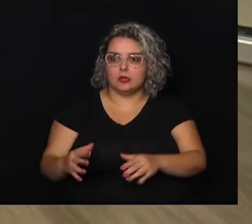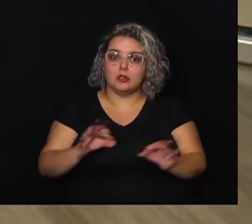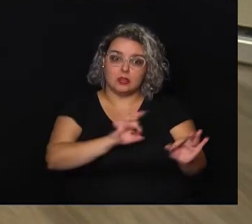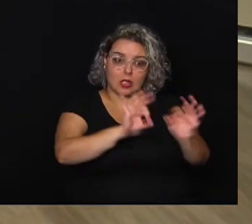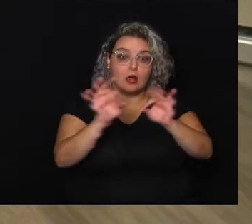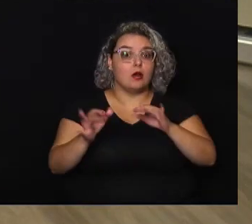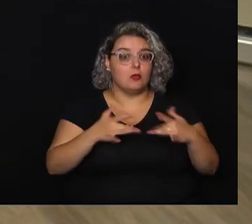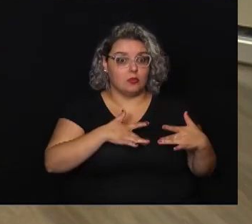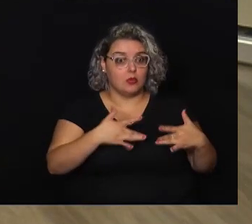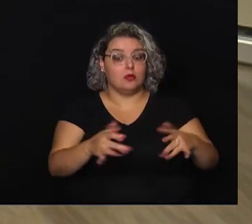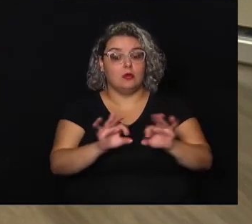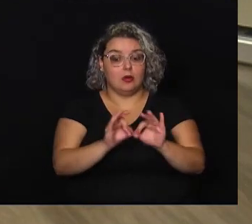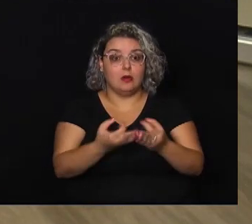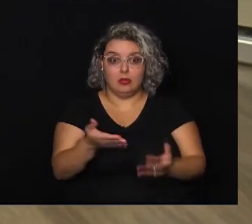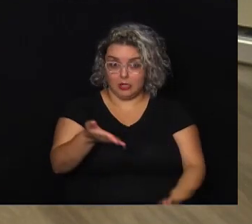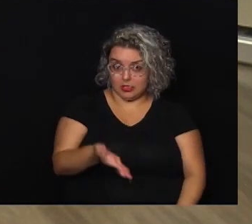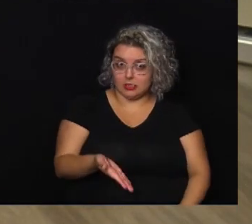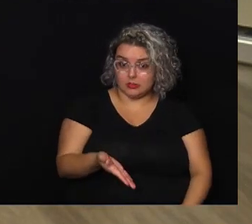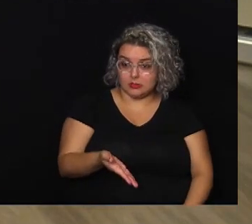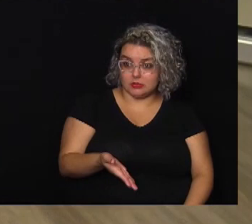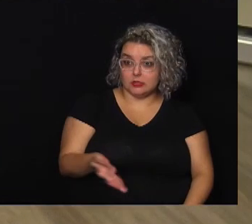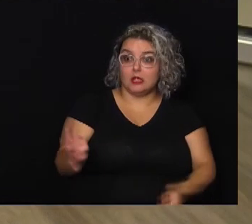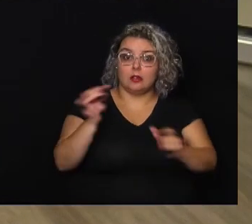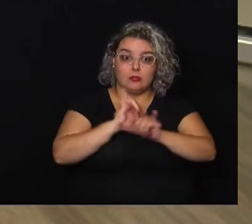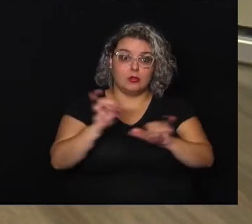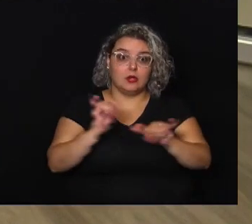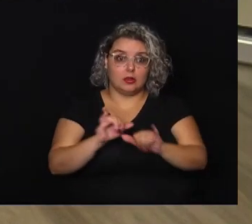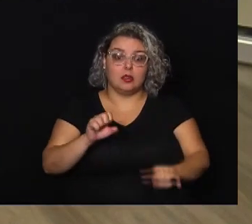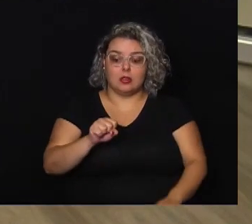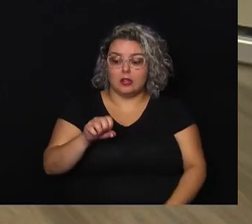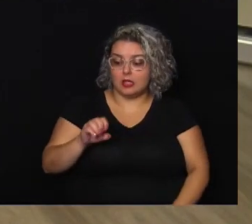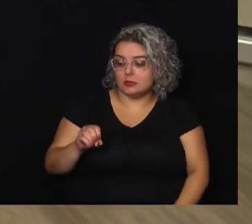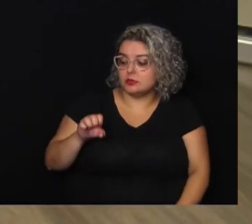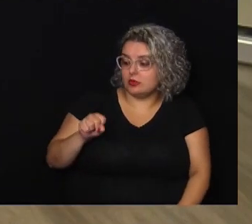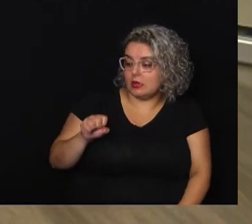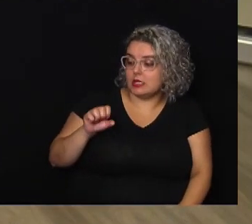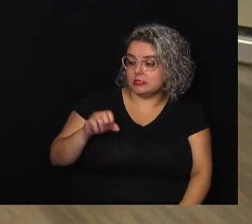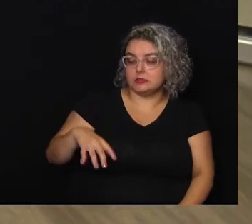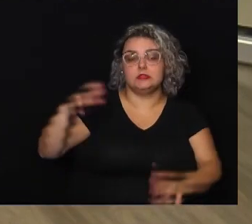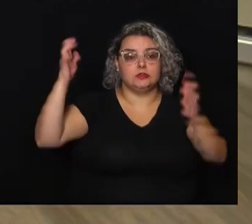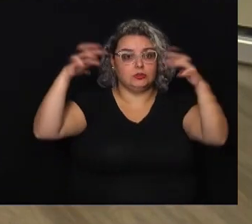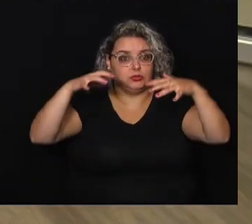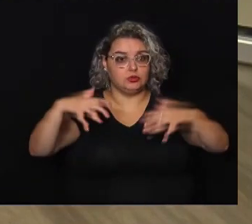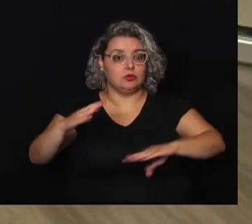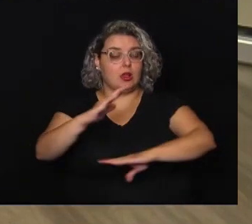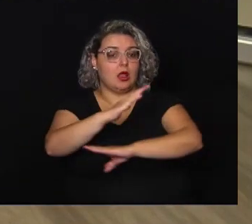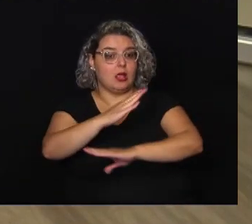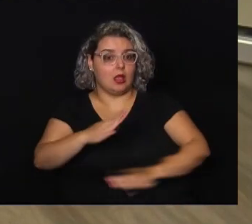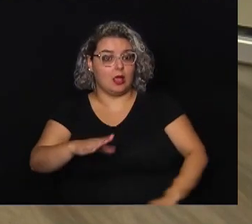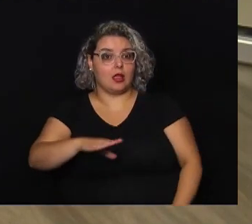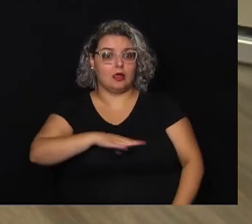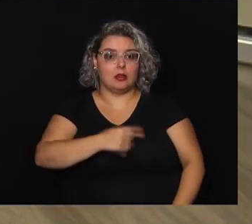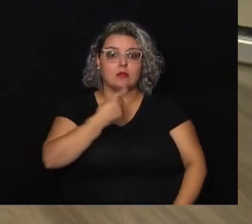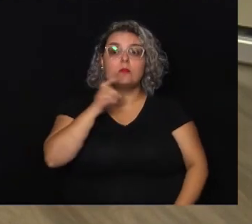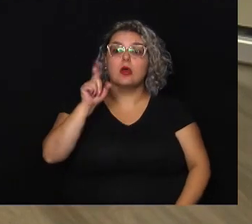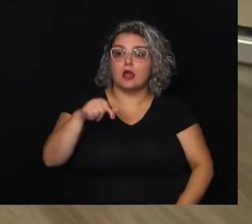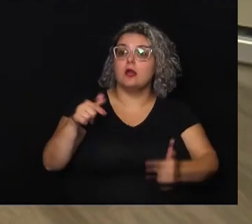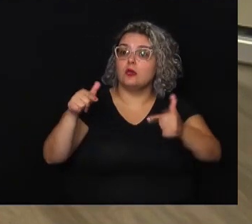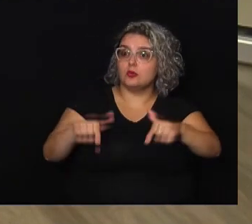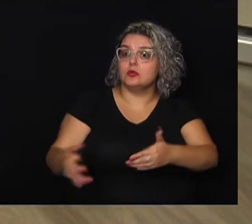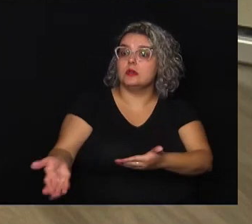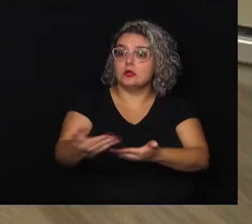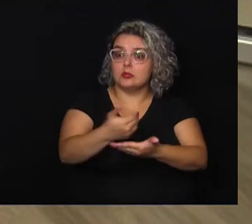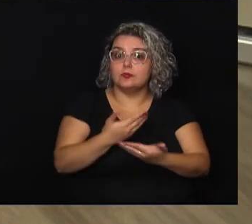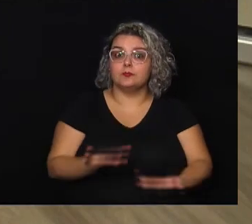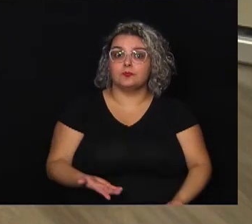realizada para essa família através da campanha municipal SOS Chuvas. E a Câmara Municipal de Campinas é um ponto de arrecadação,